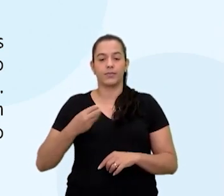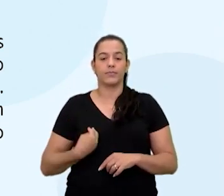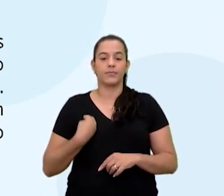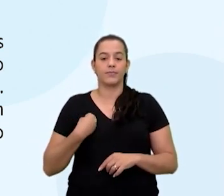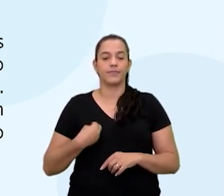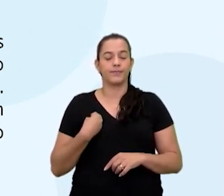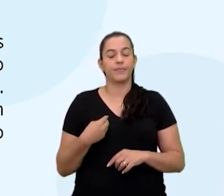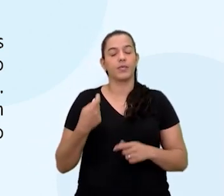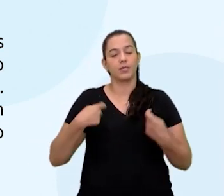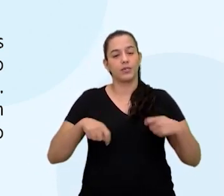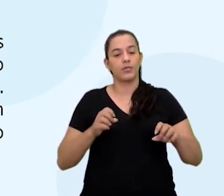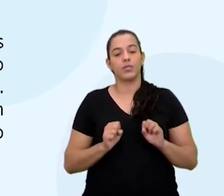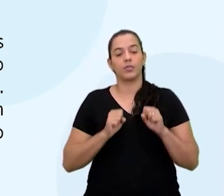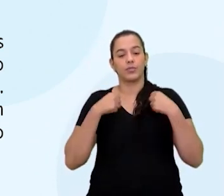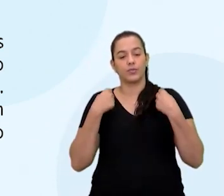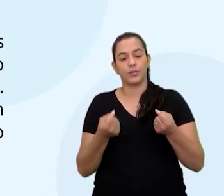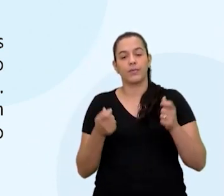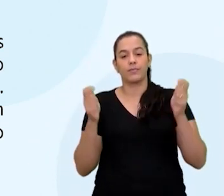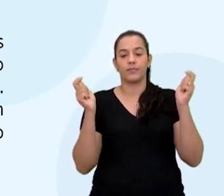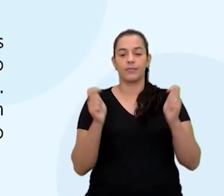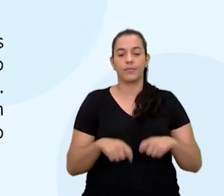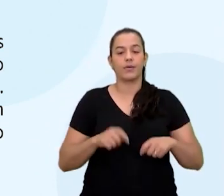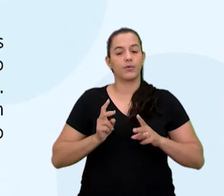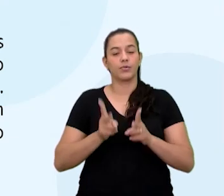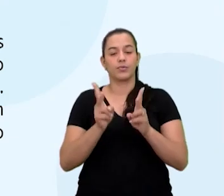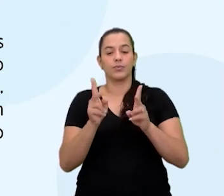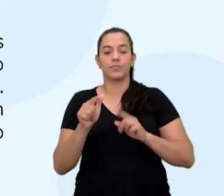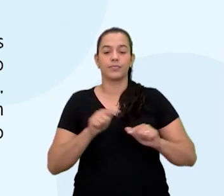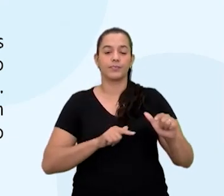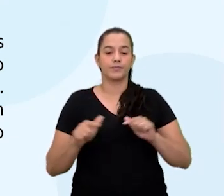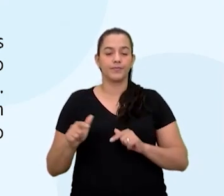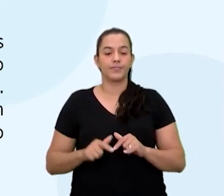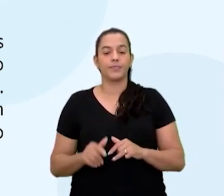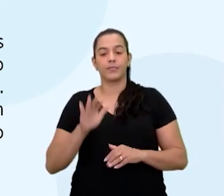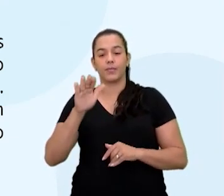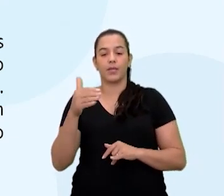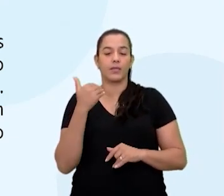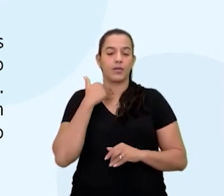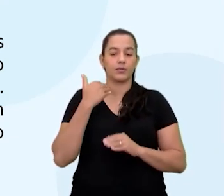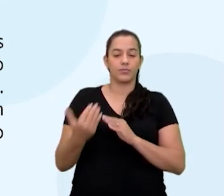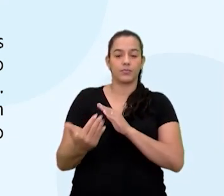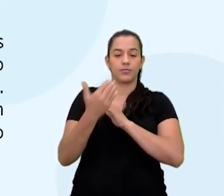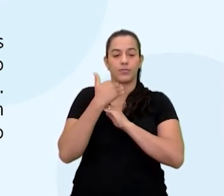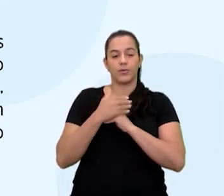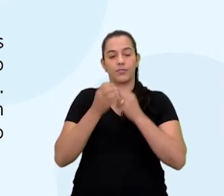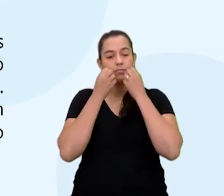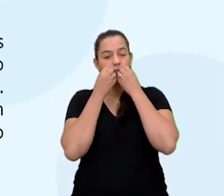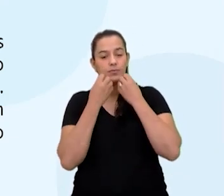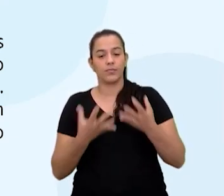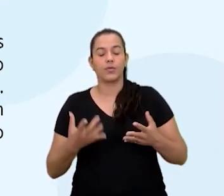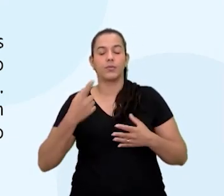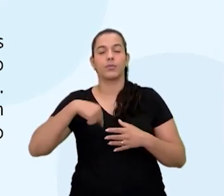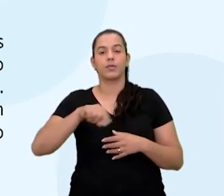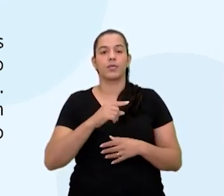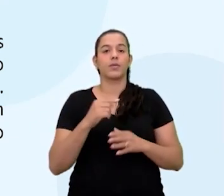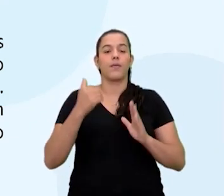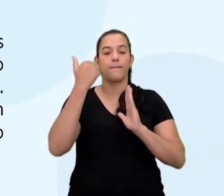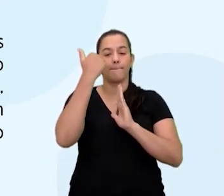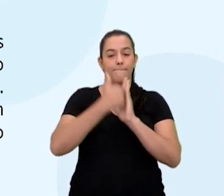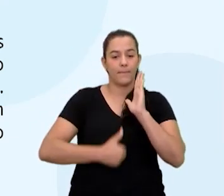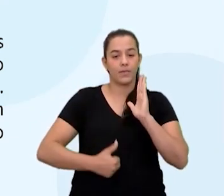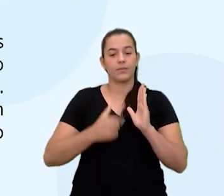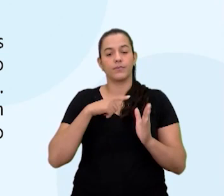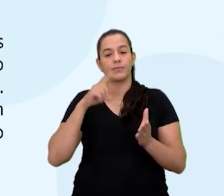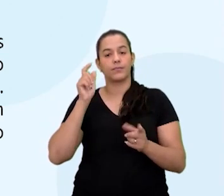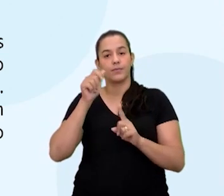nos virar, fazer o possível para poder nos manter. Quando veio a ajuda do Banco Comunitário, foi muito bom, porque o valor caía bem no